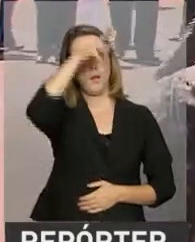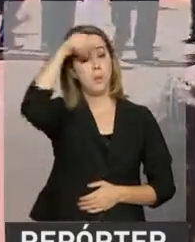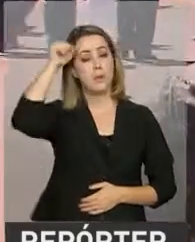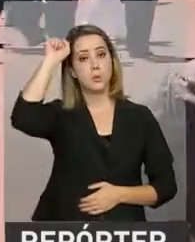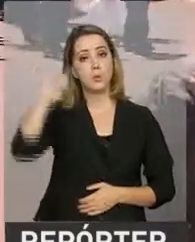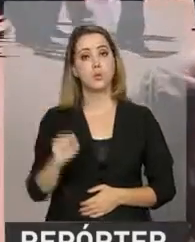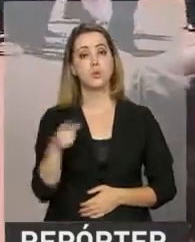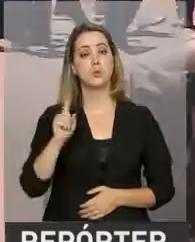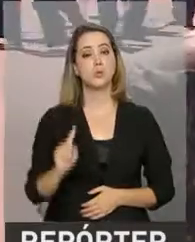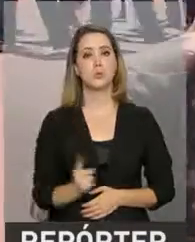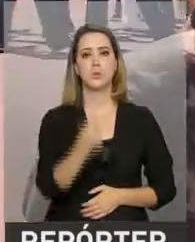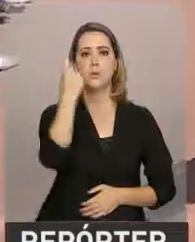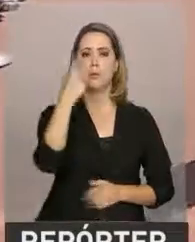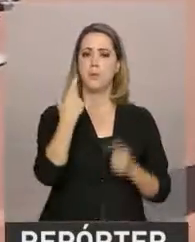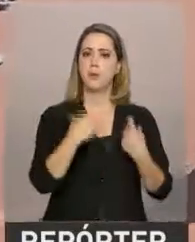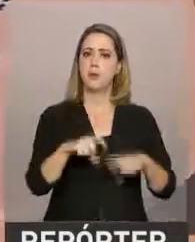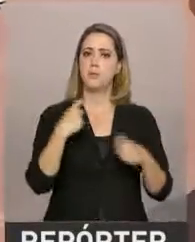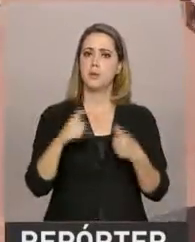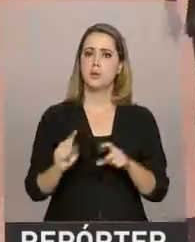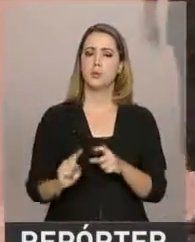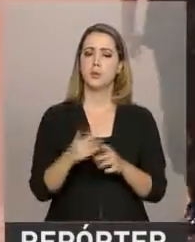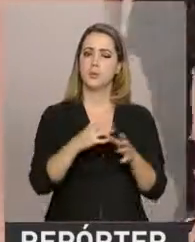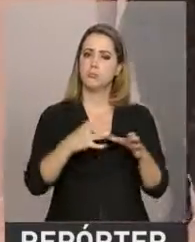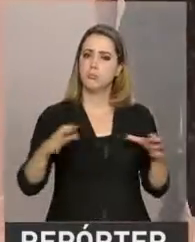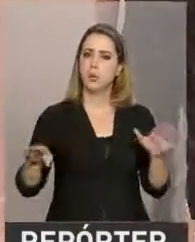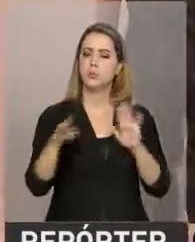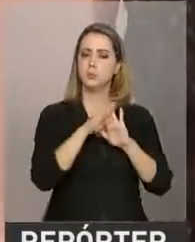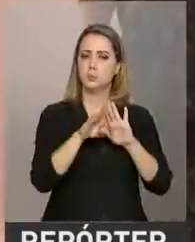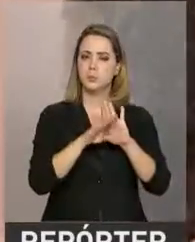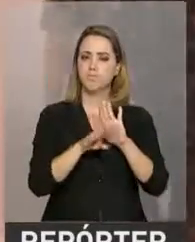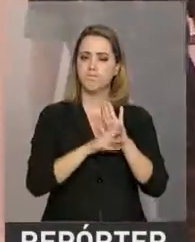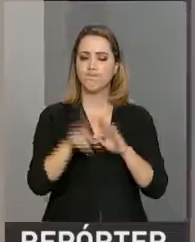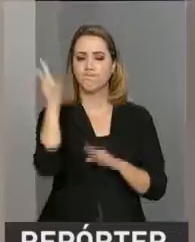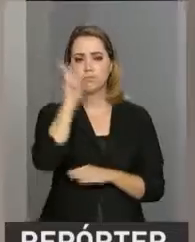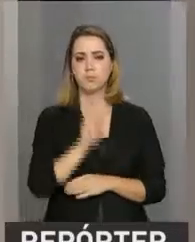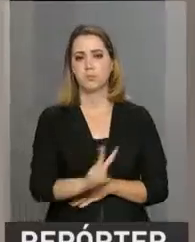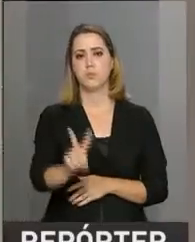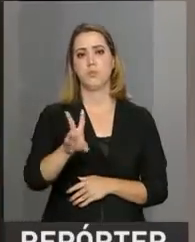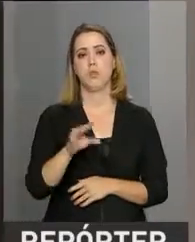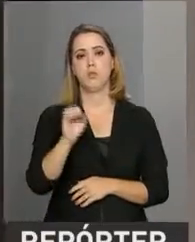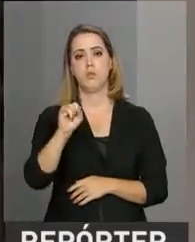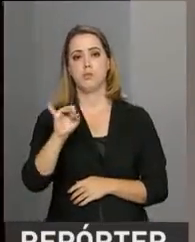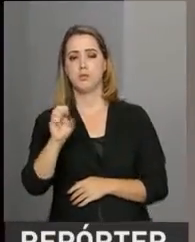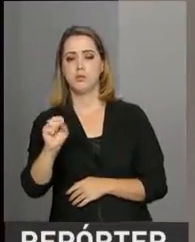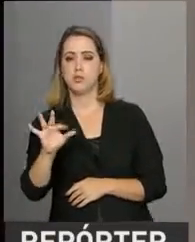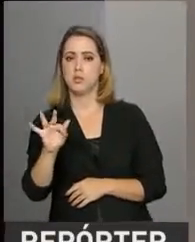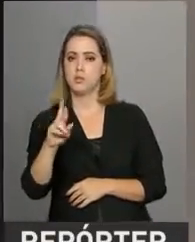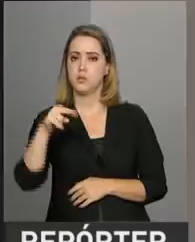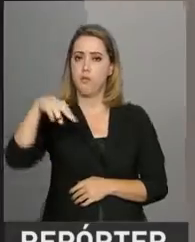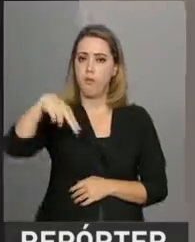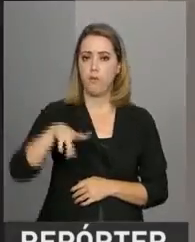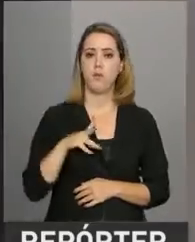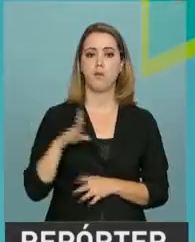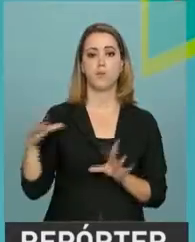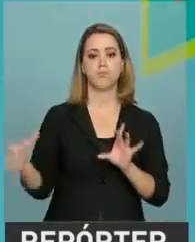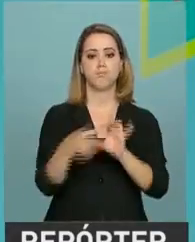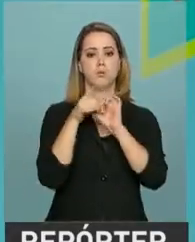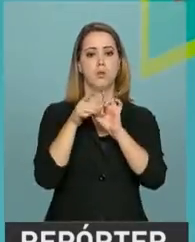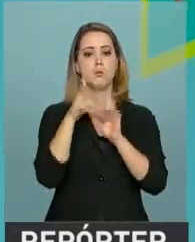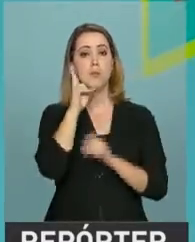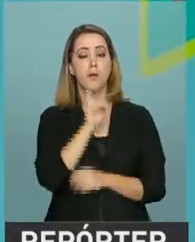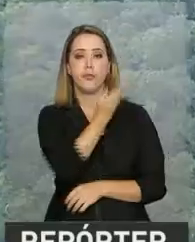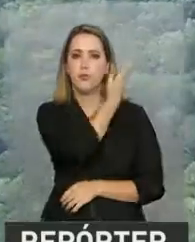foi instalada a primeira unidade do maior projeto de monitoramento do mundo, o SISFRON, Sistema Integrado de Monitoramento